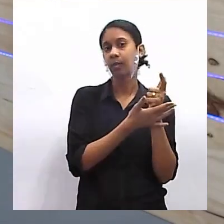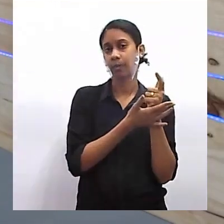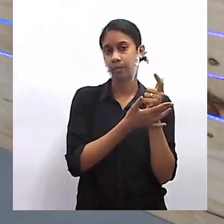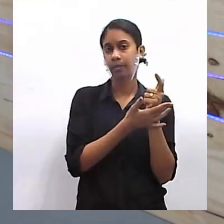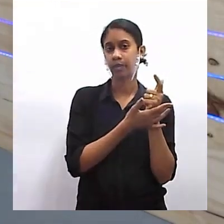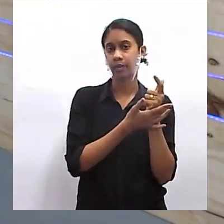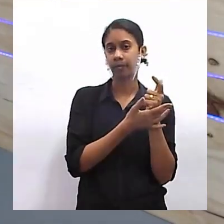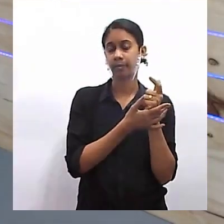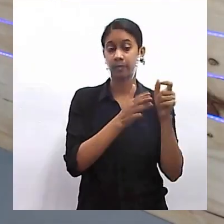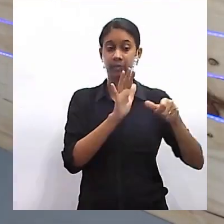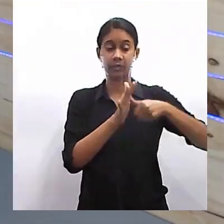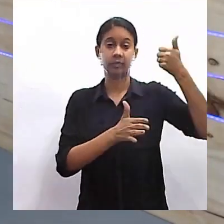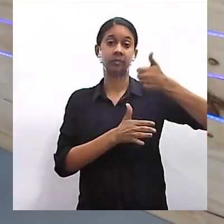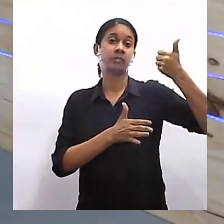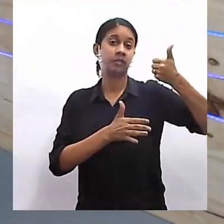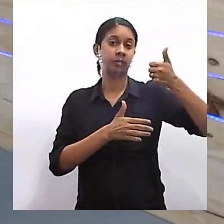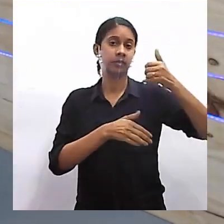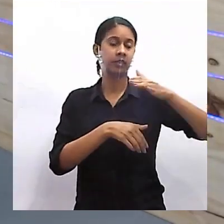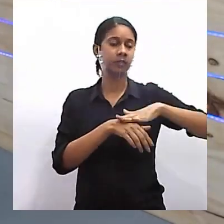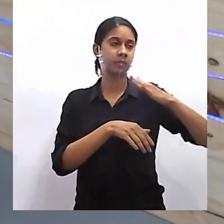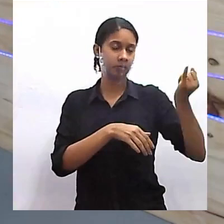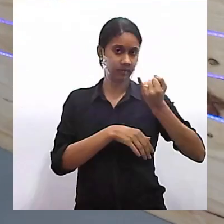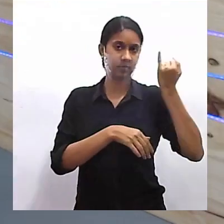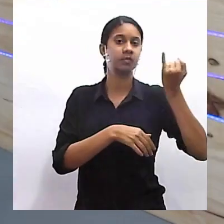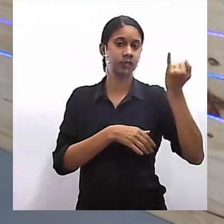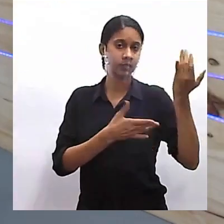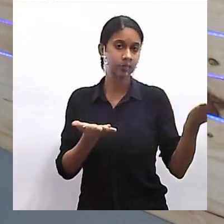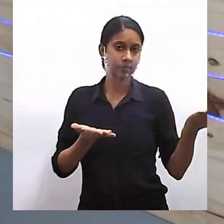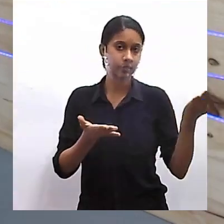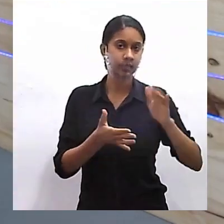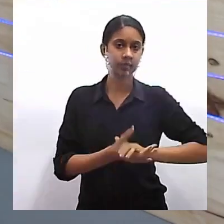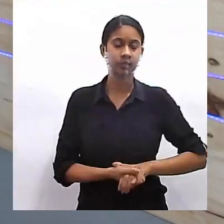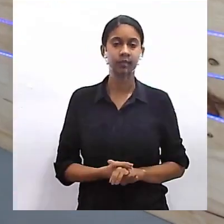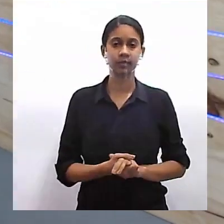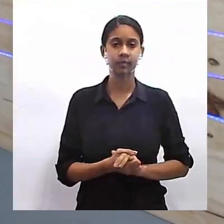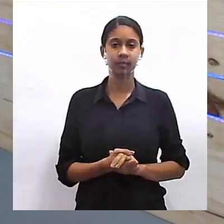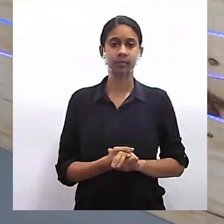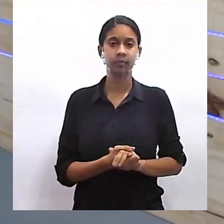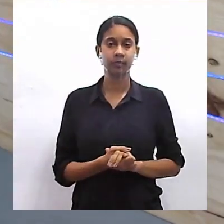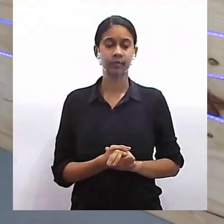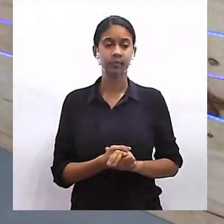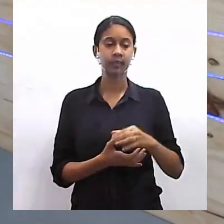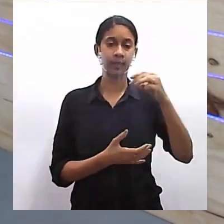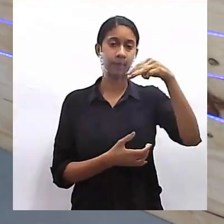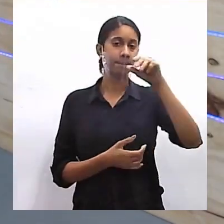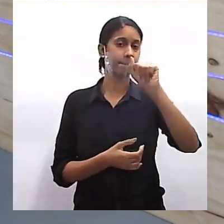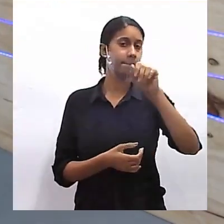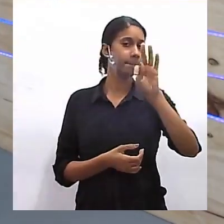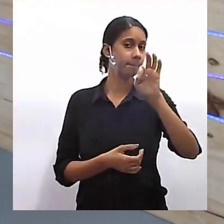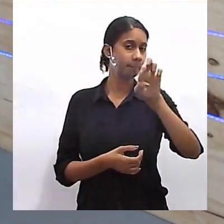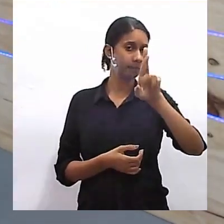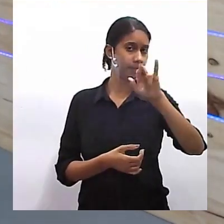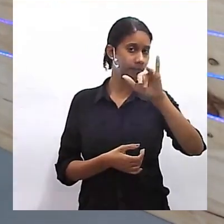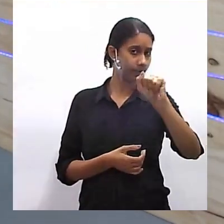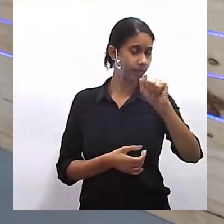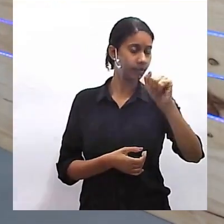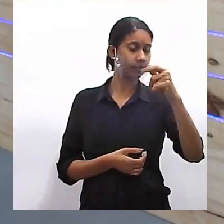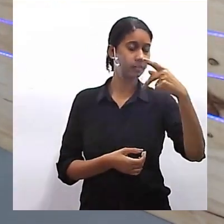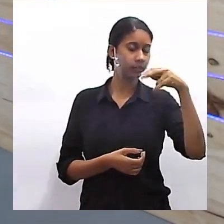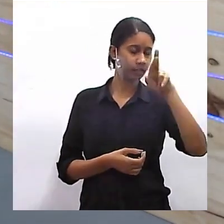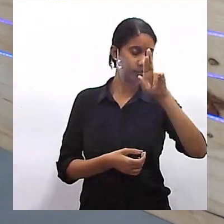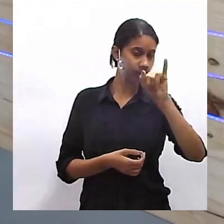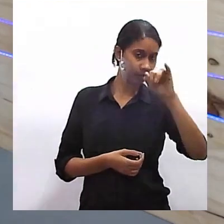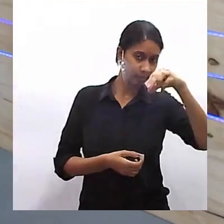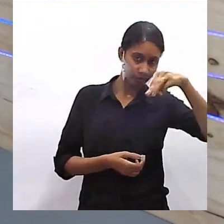uma mercadoria. Então, para enviar essa matéria-prima, há um custo. Custo fixo e